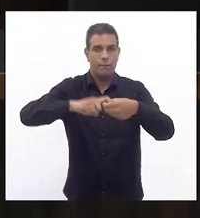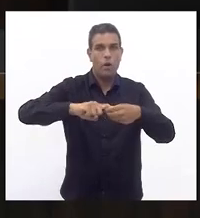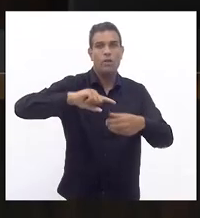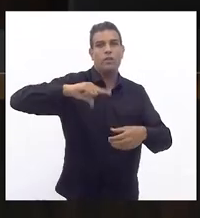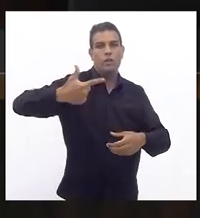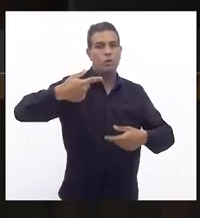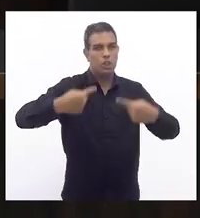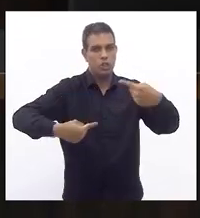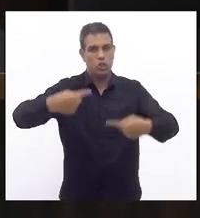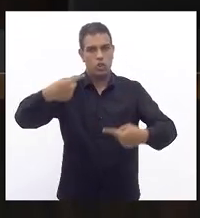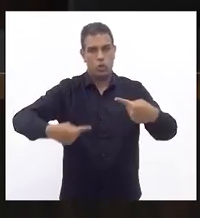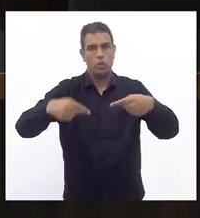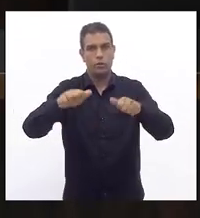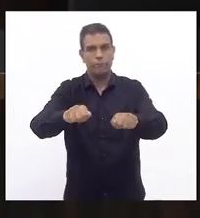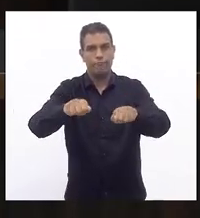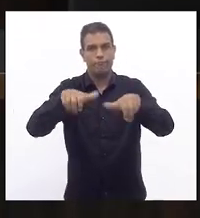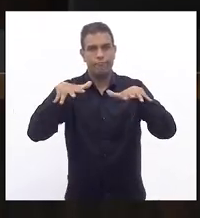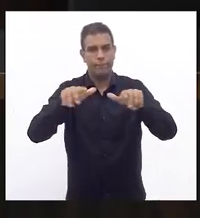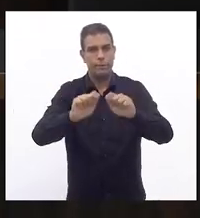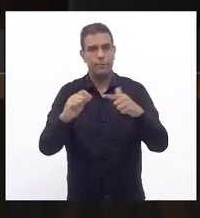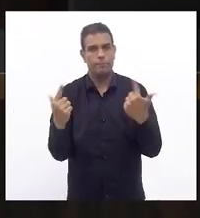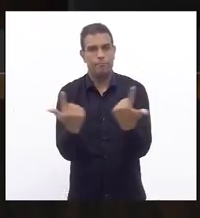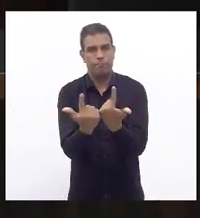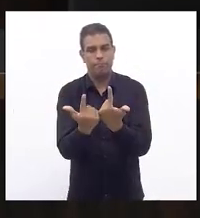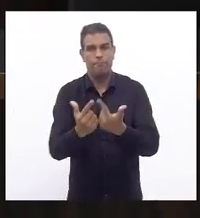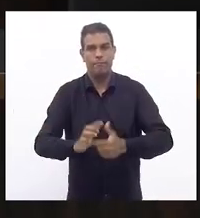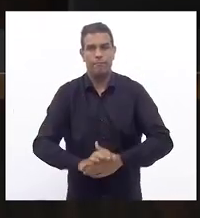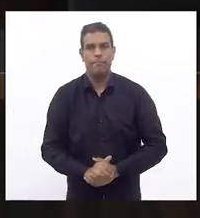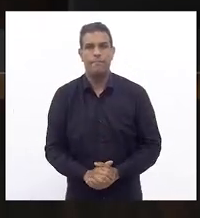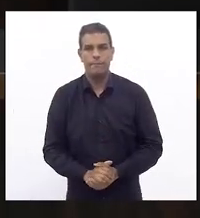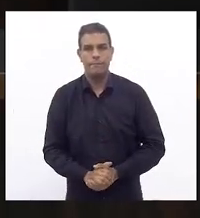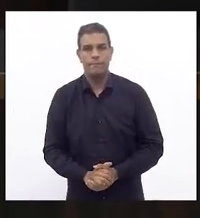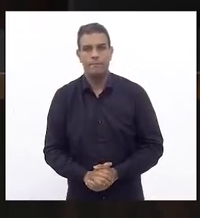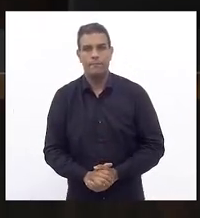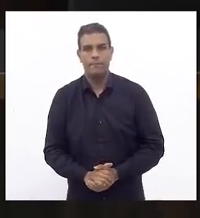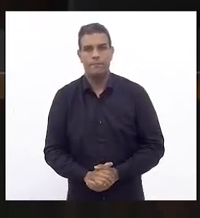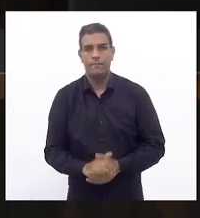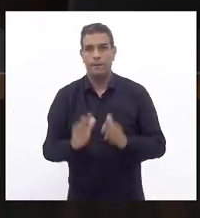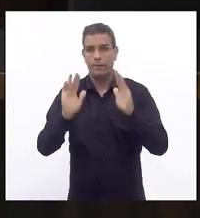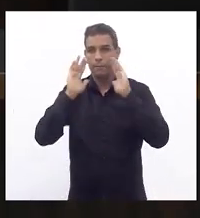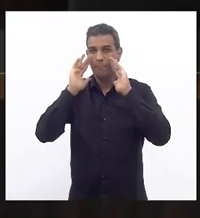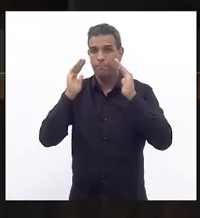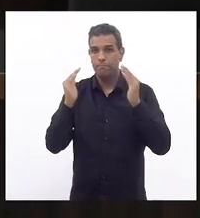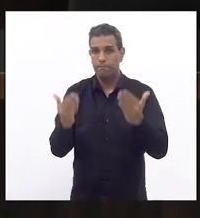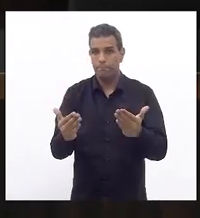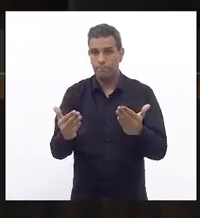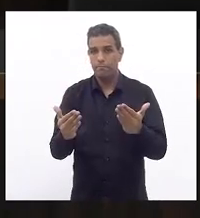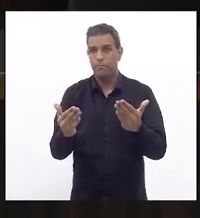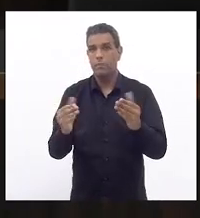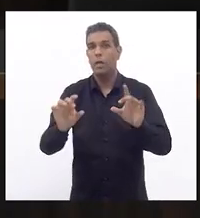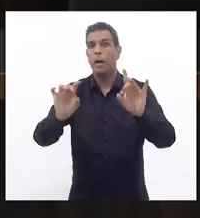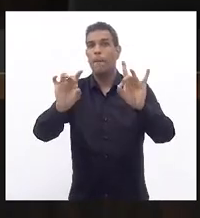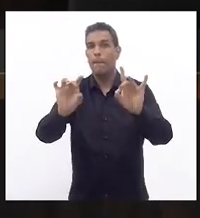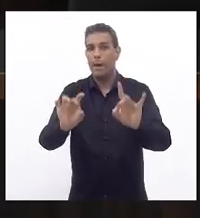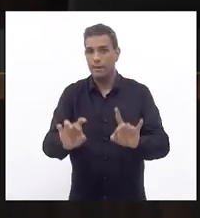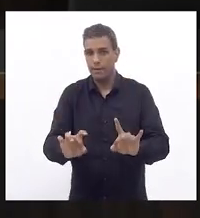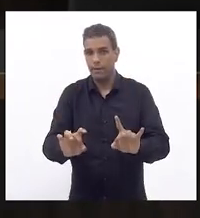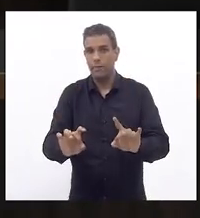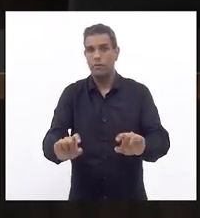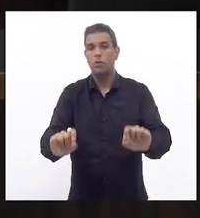segunda. Recebeu uma emenda? O destaque, há sobre a mesa, um destaque